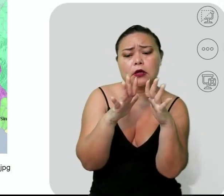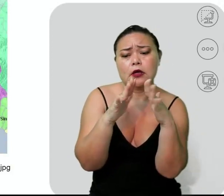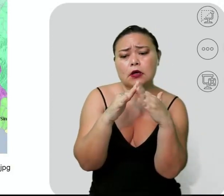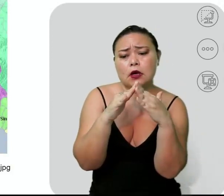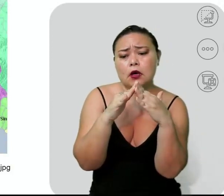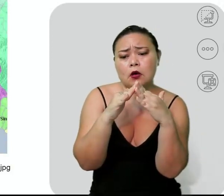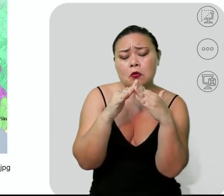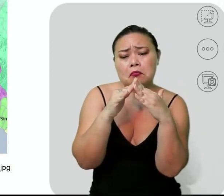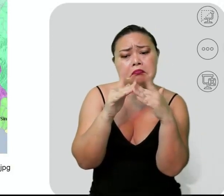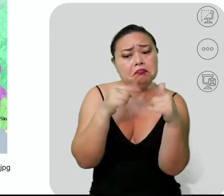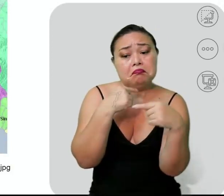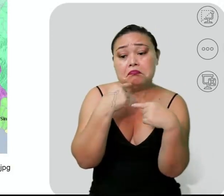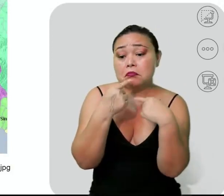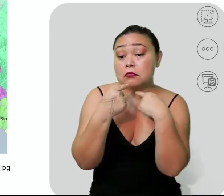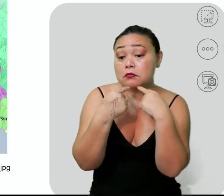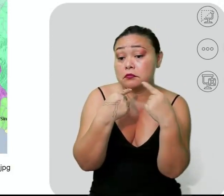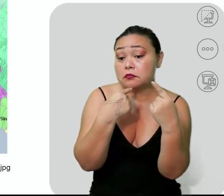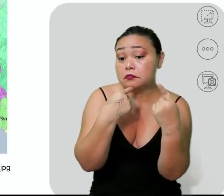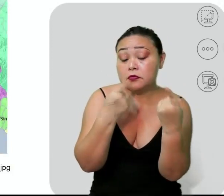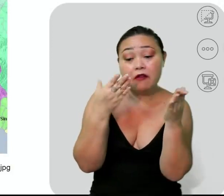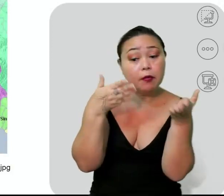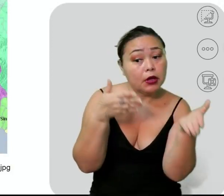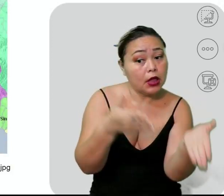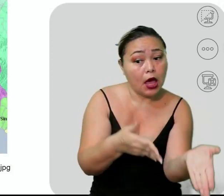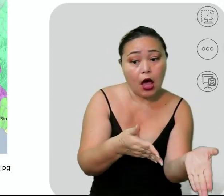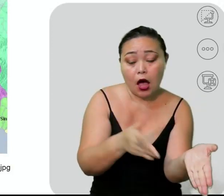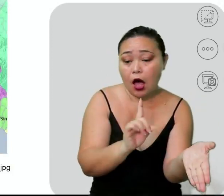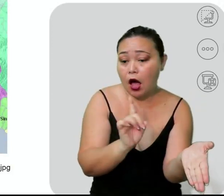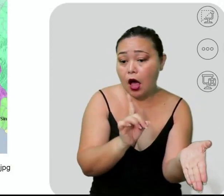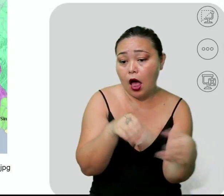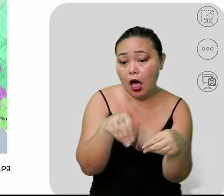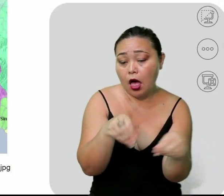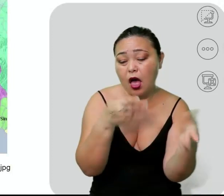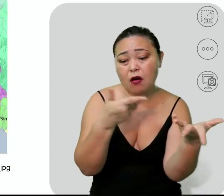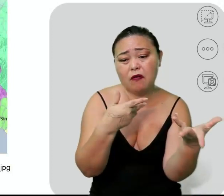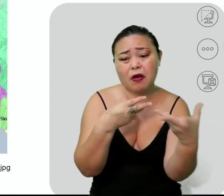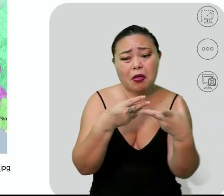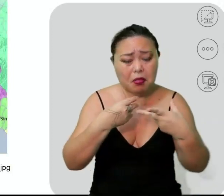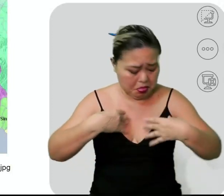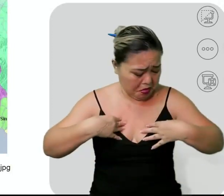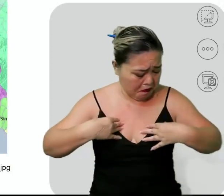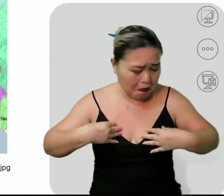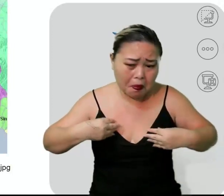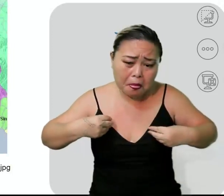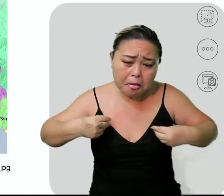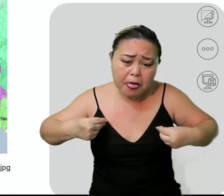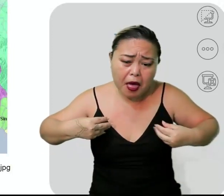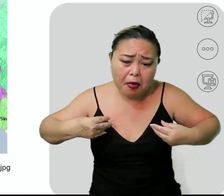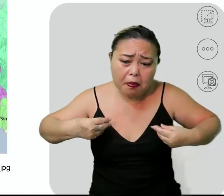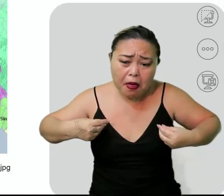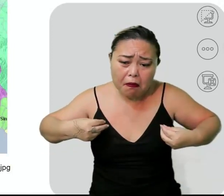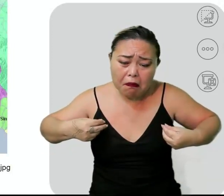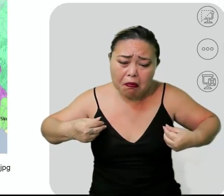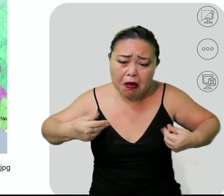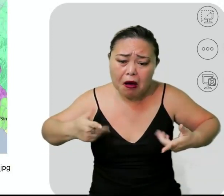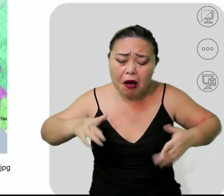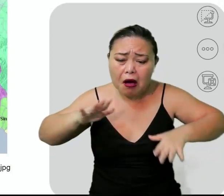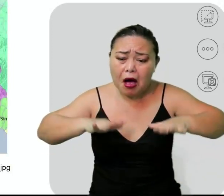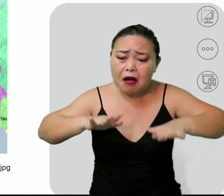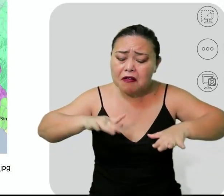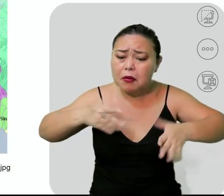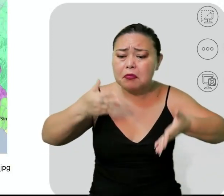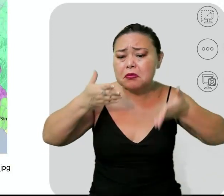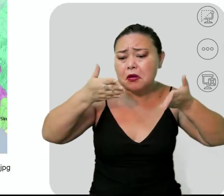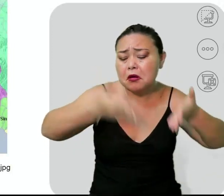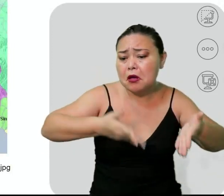inclusive, não dava nem para você enterrar. Muitos apodreciam e às vezes você, para poder enterrar, pagava